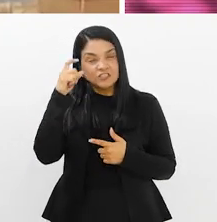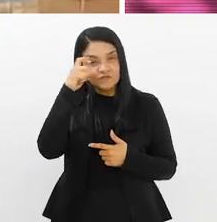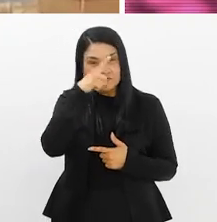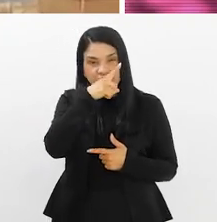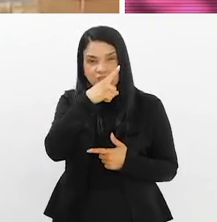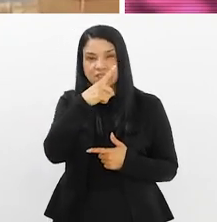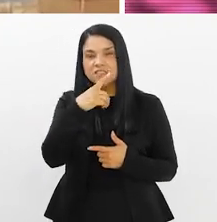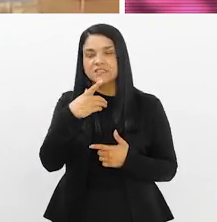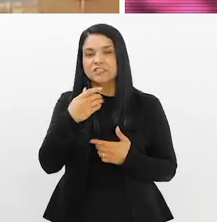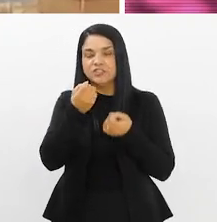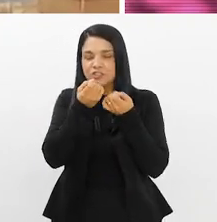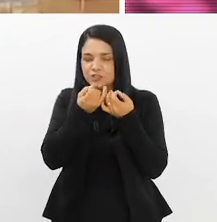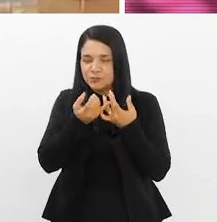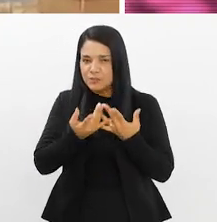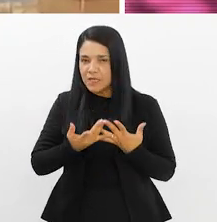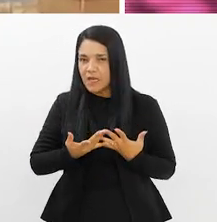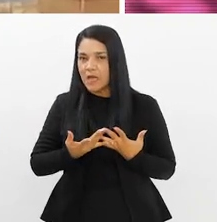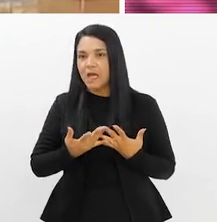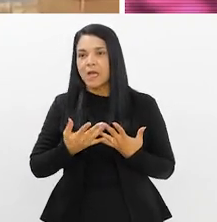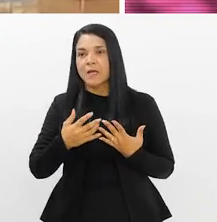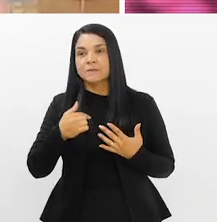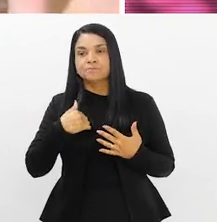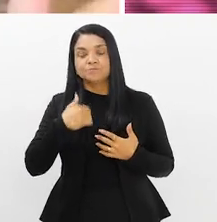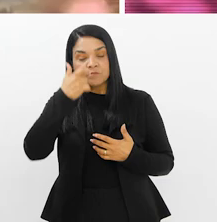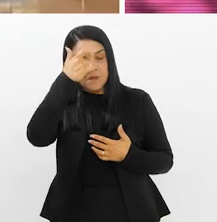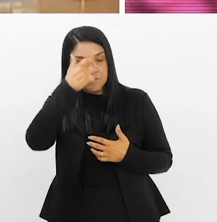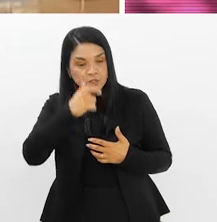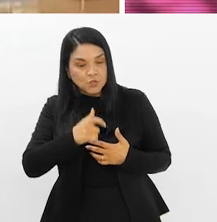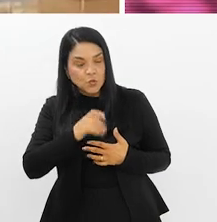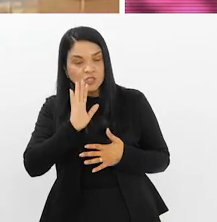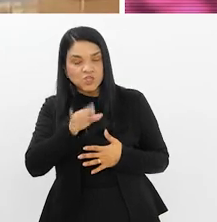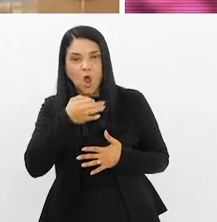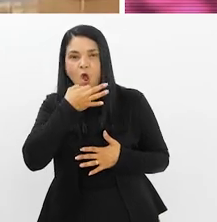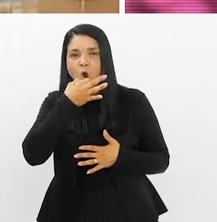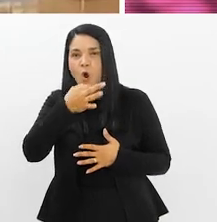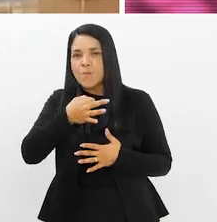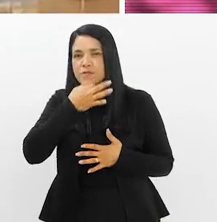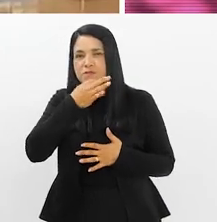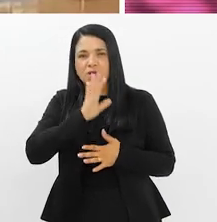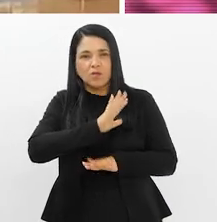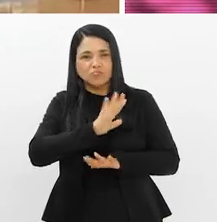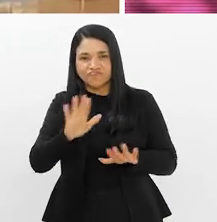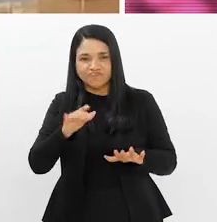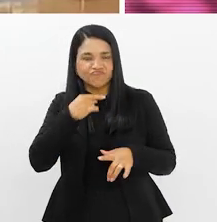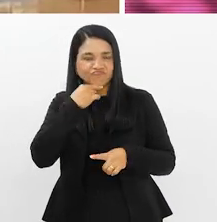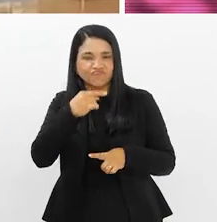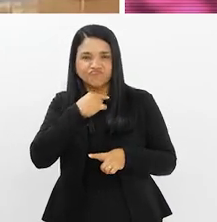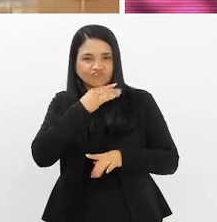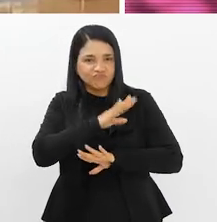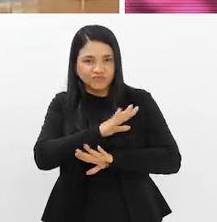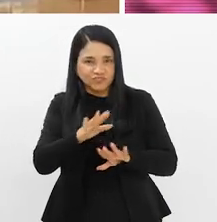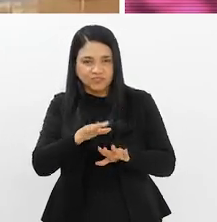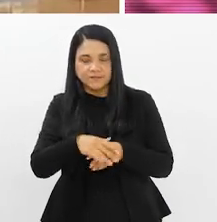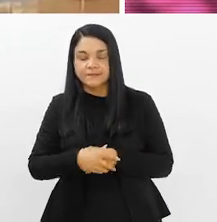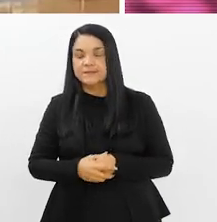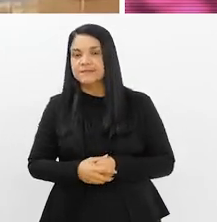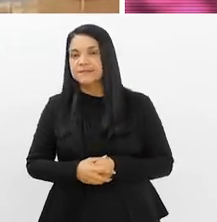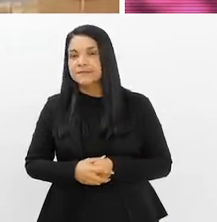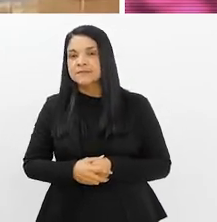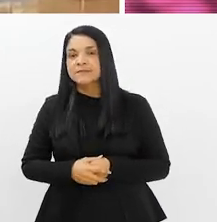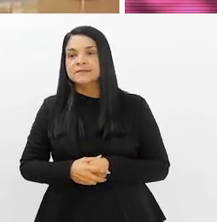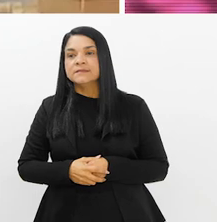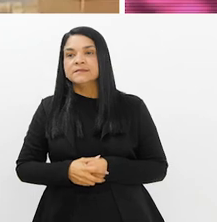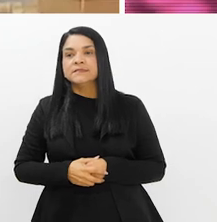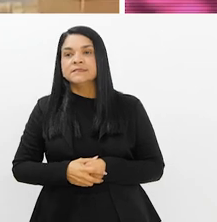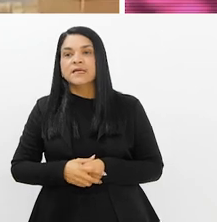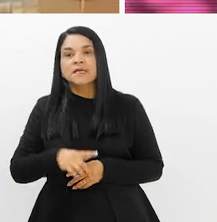mais difíceis, assim, de se... A pessoa já tem aquela opinião muito bem formada e não sai nada daquilo